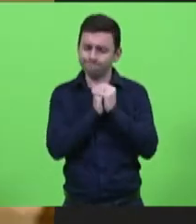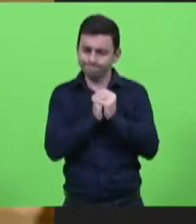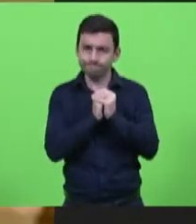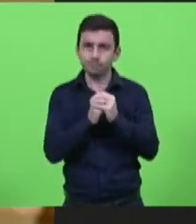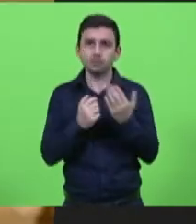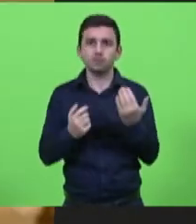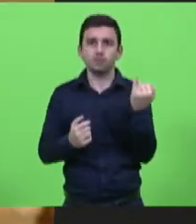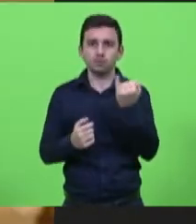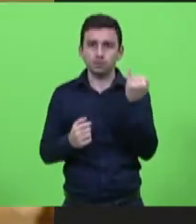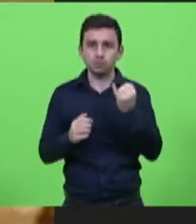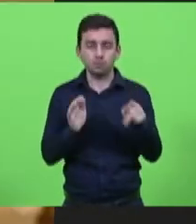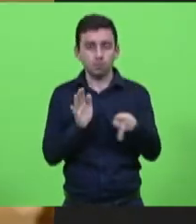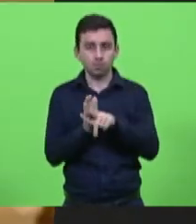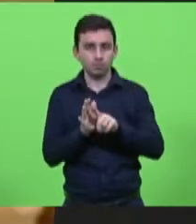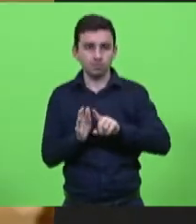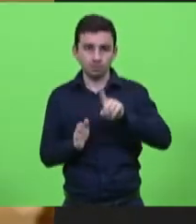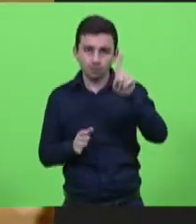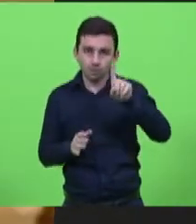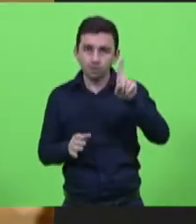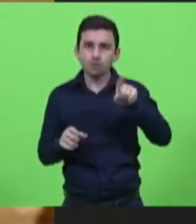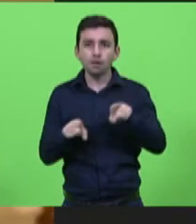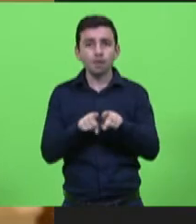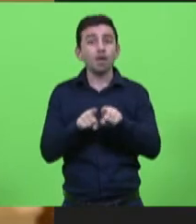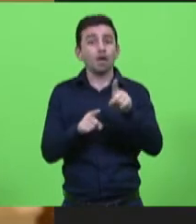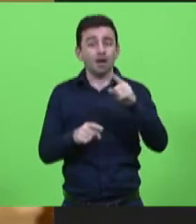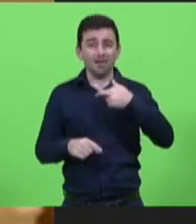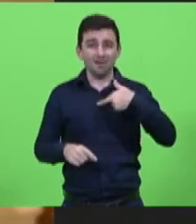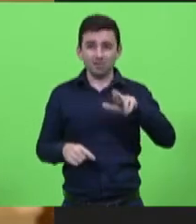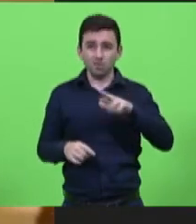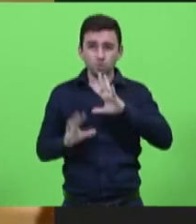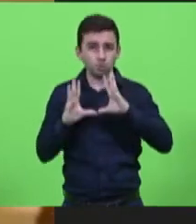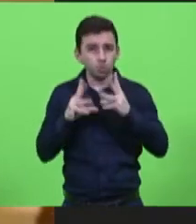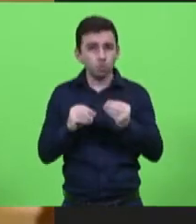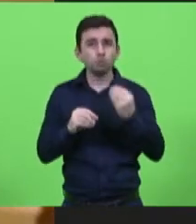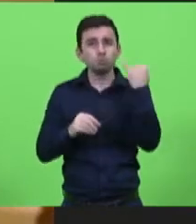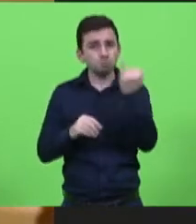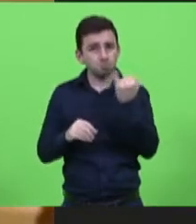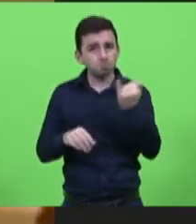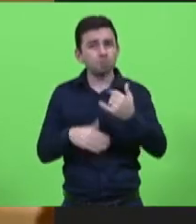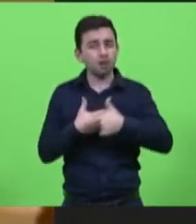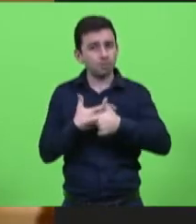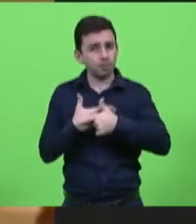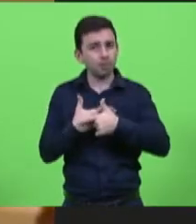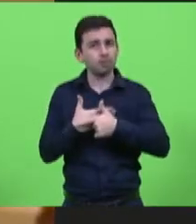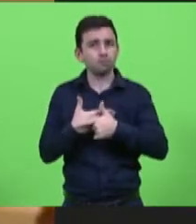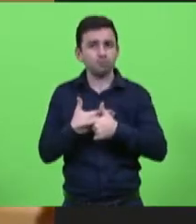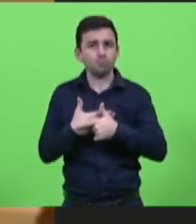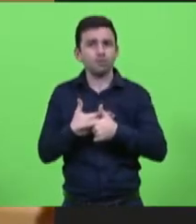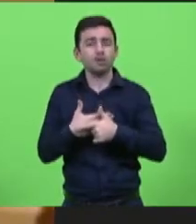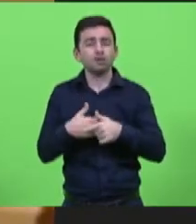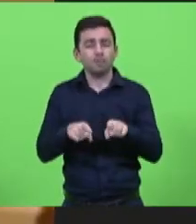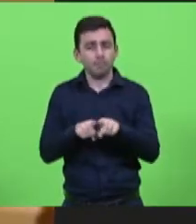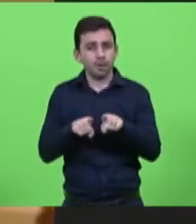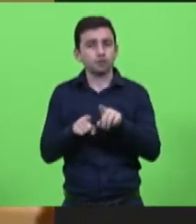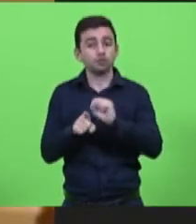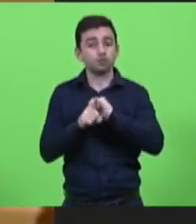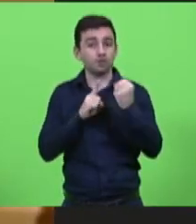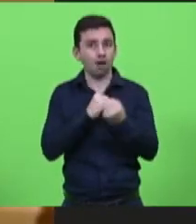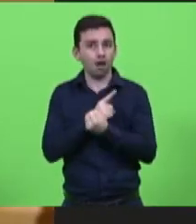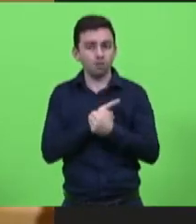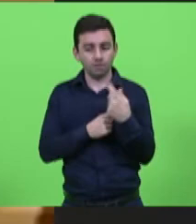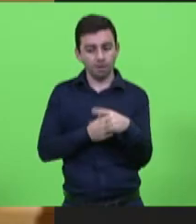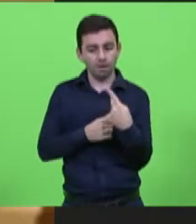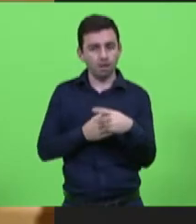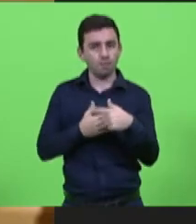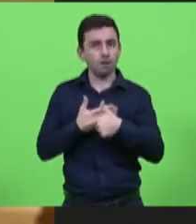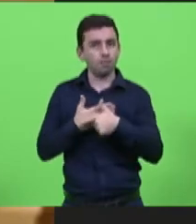vir de Deus, né? E as igrejas têm um papel importante nisso. Então, além disso, o papel social que elas fazem, nós